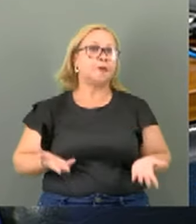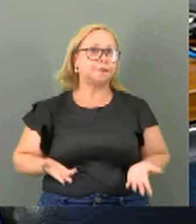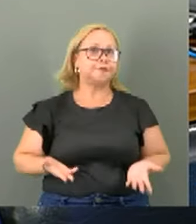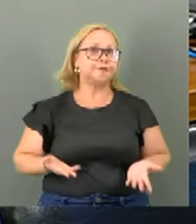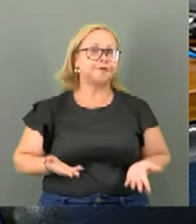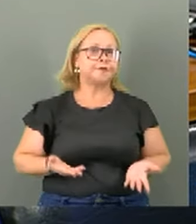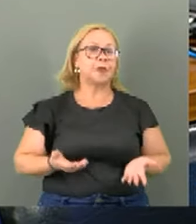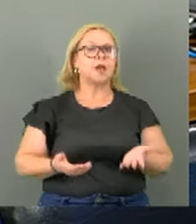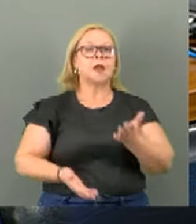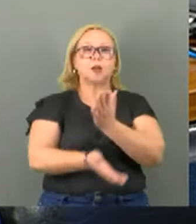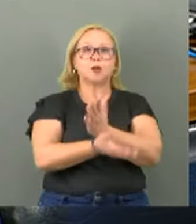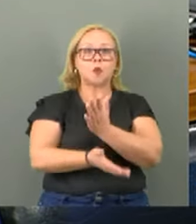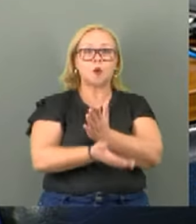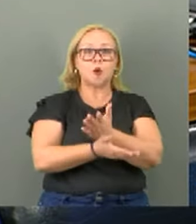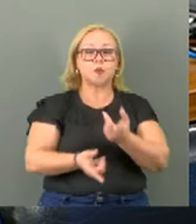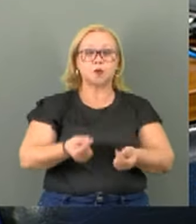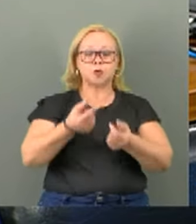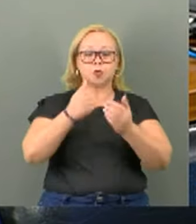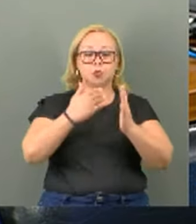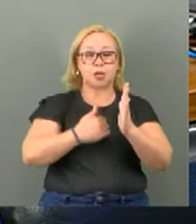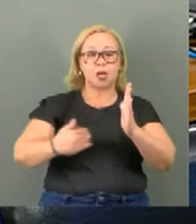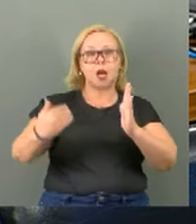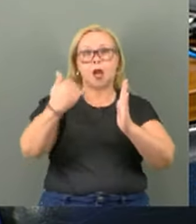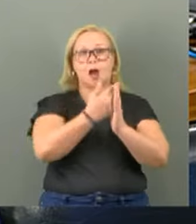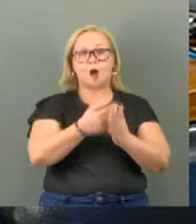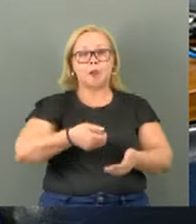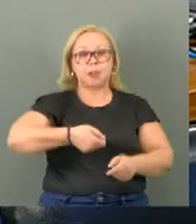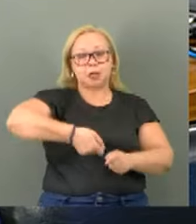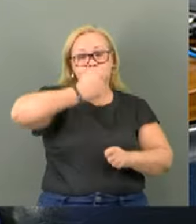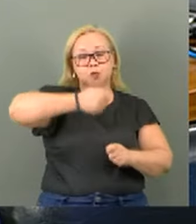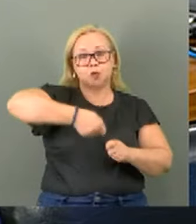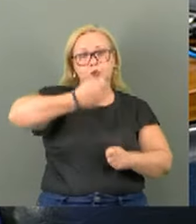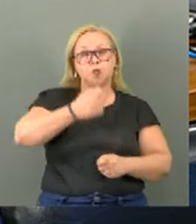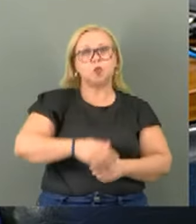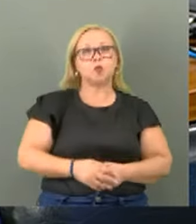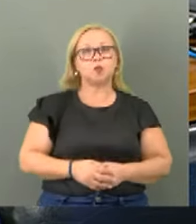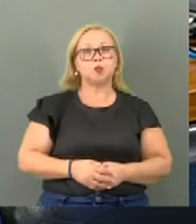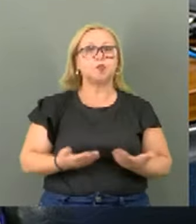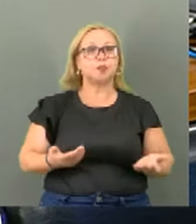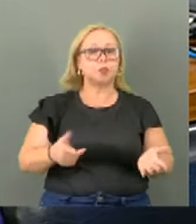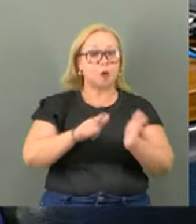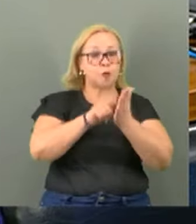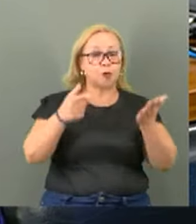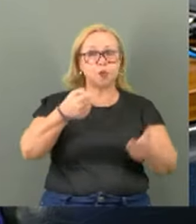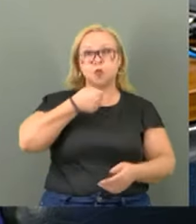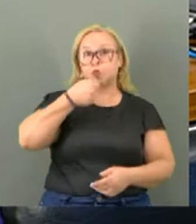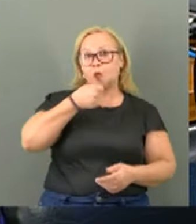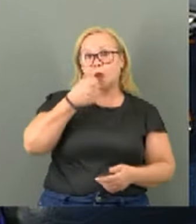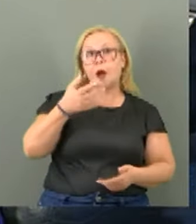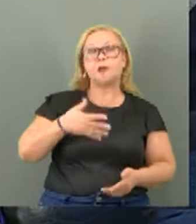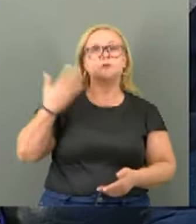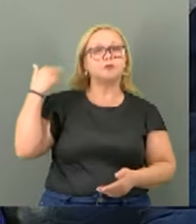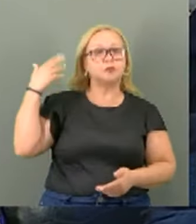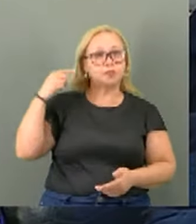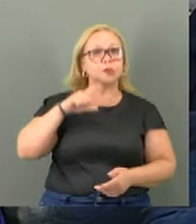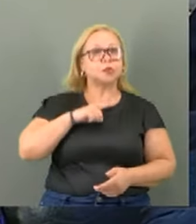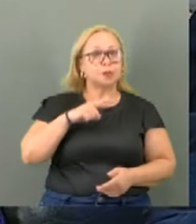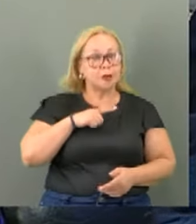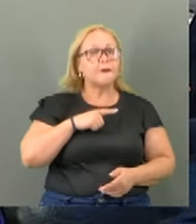lavando dinheiro, aumentando seus lucros, foi manchete dos grandes jornais há 60 dias atrás, né? Então eu acho